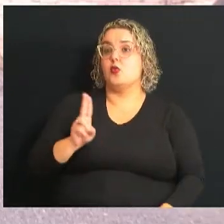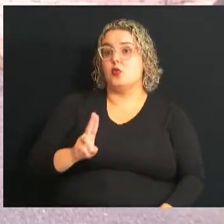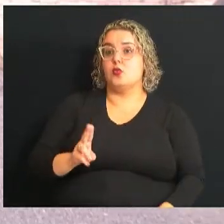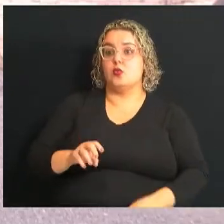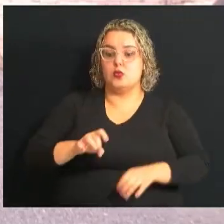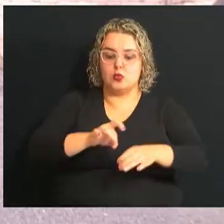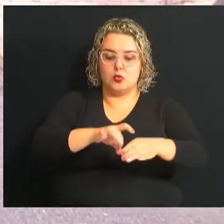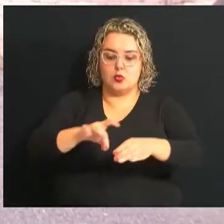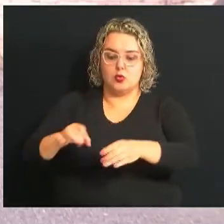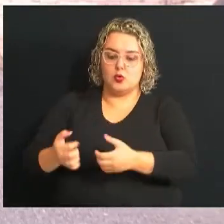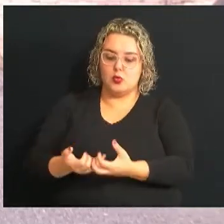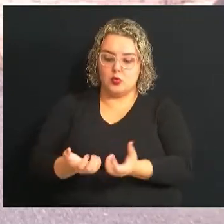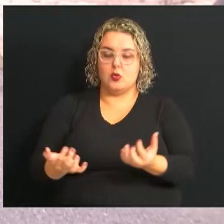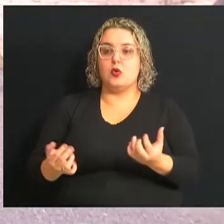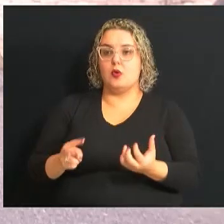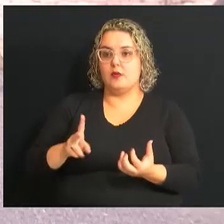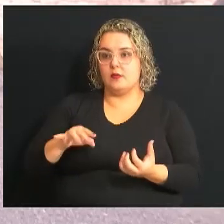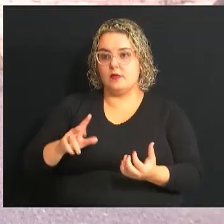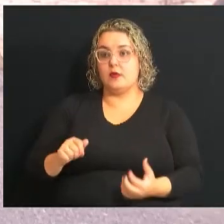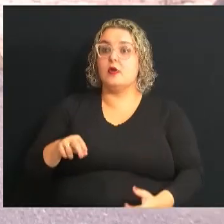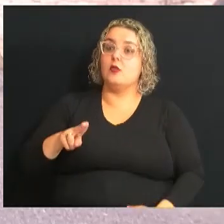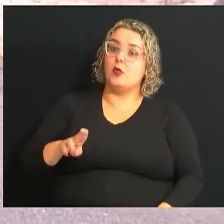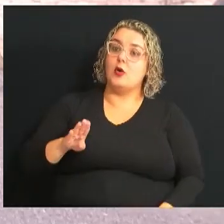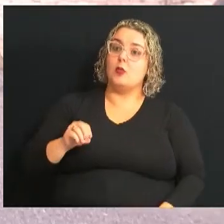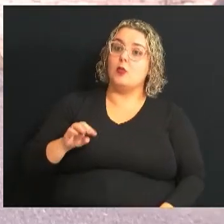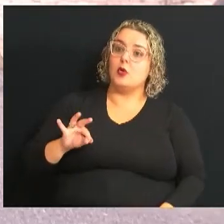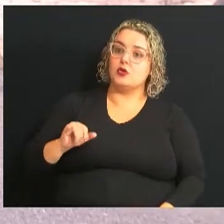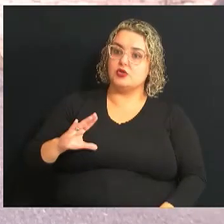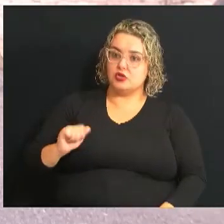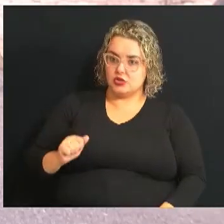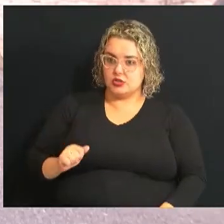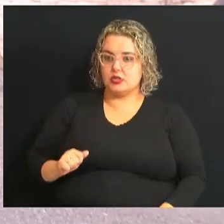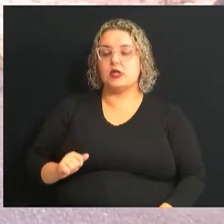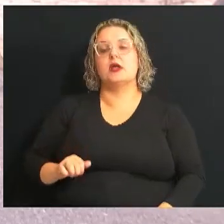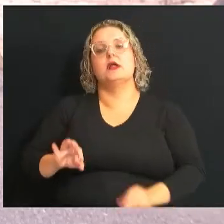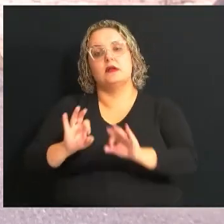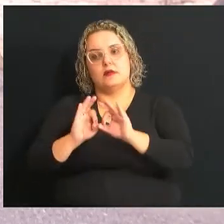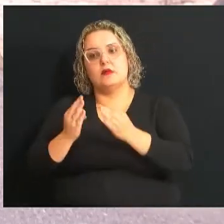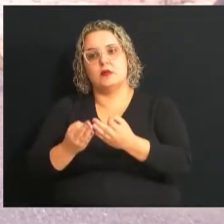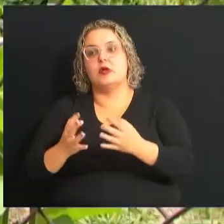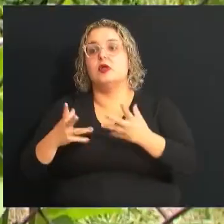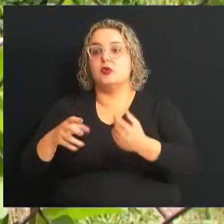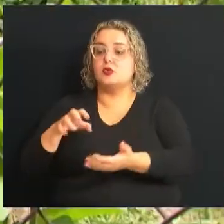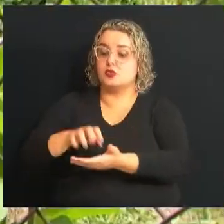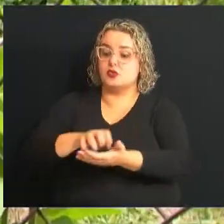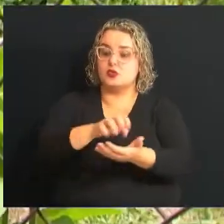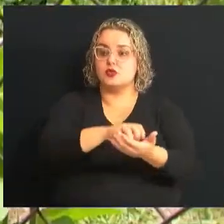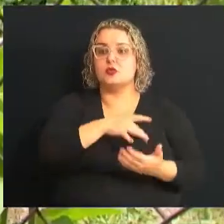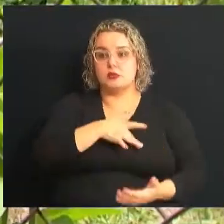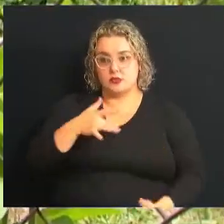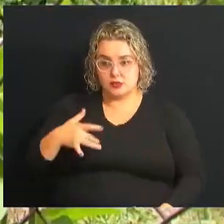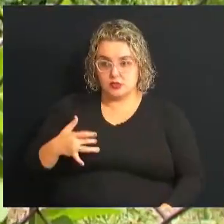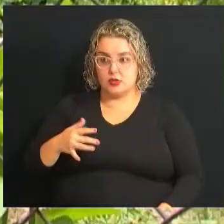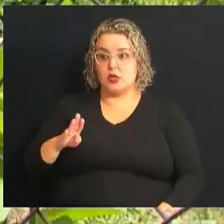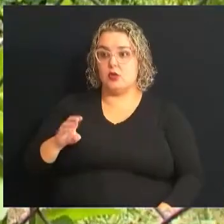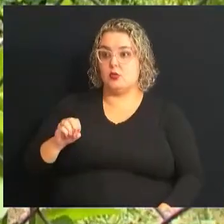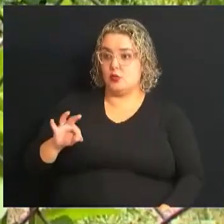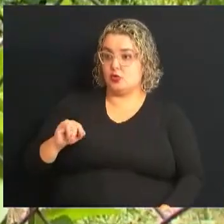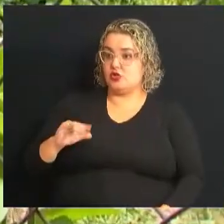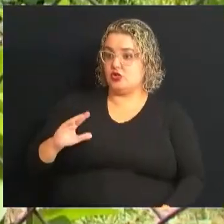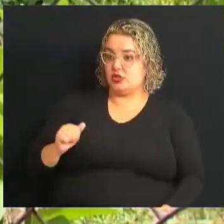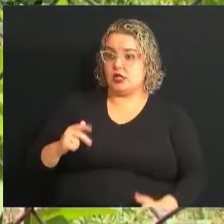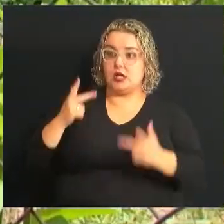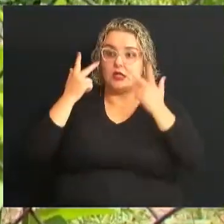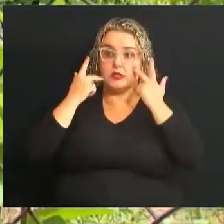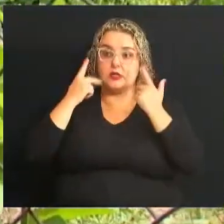vivas ou a botica natural da família em todos os centros de saúde de Campinas. A botica natural é uma